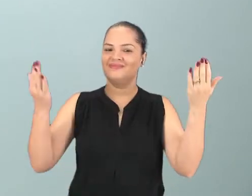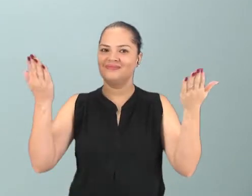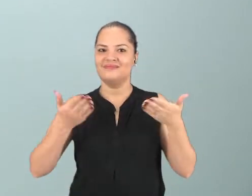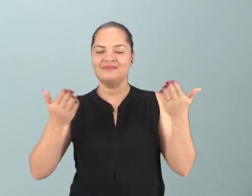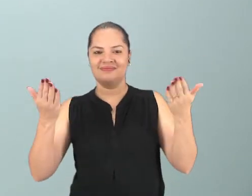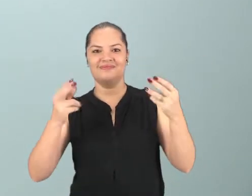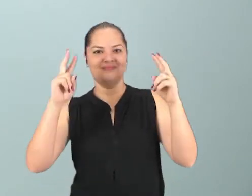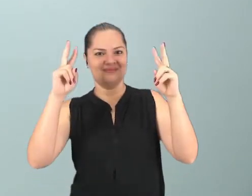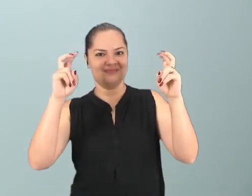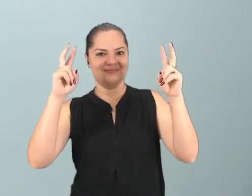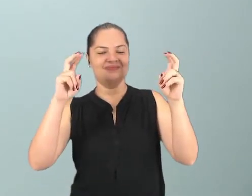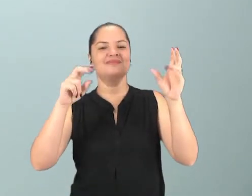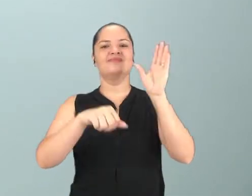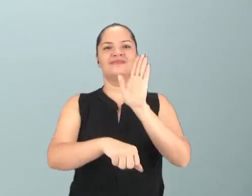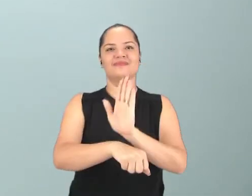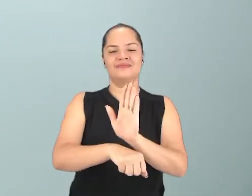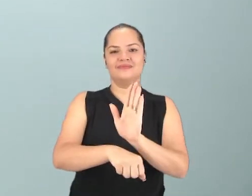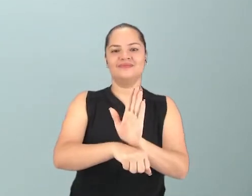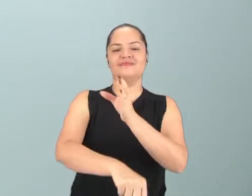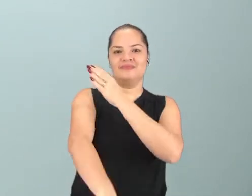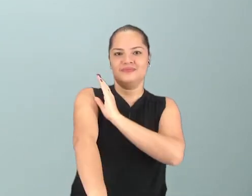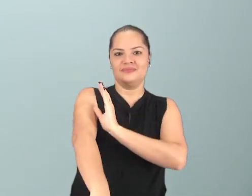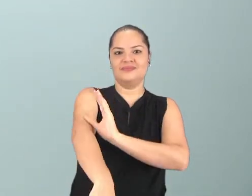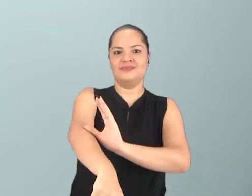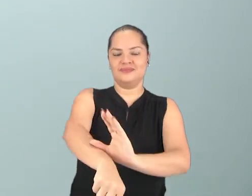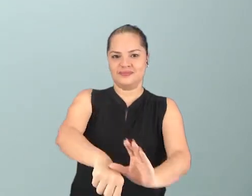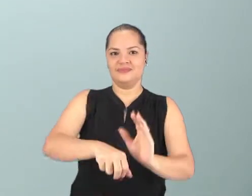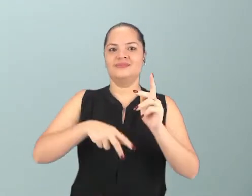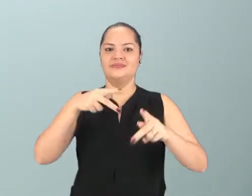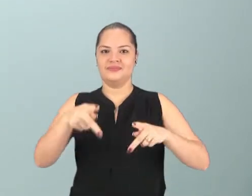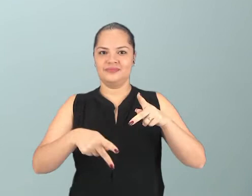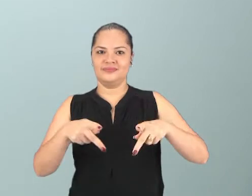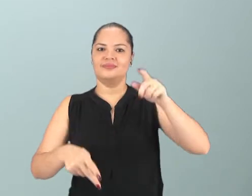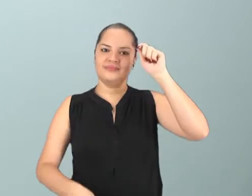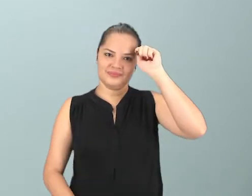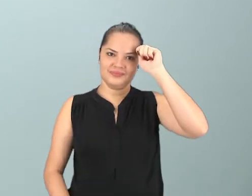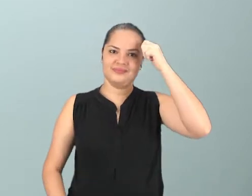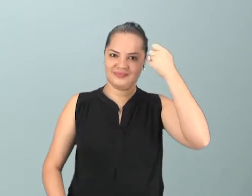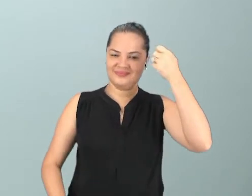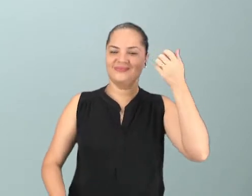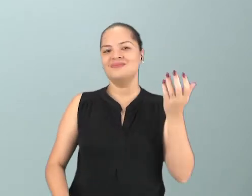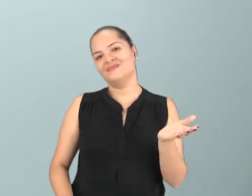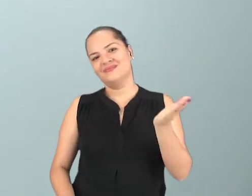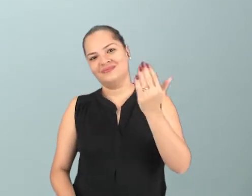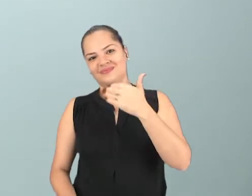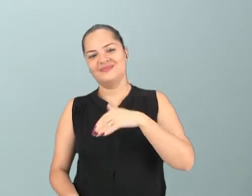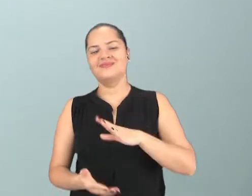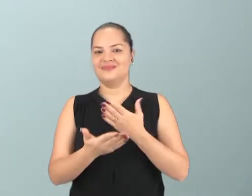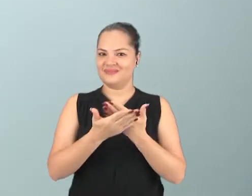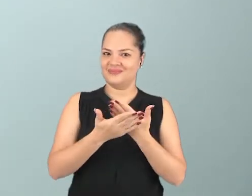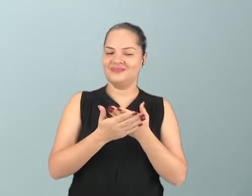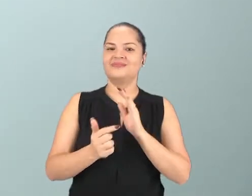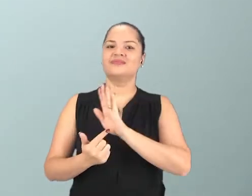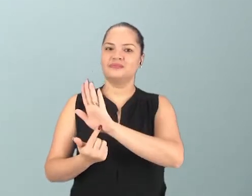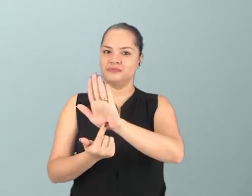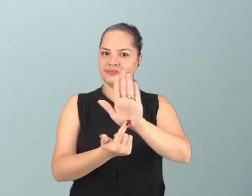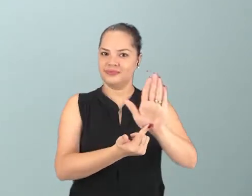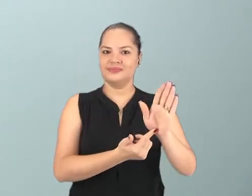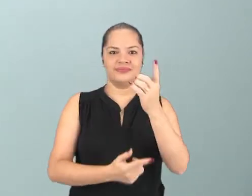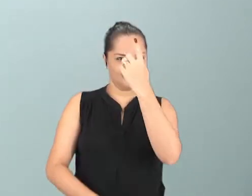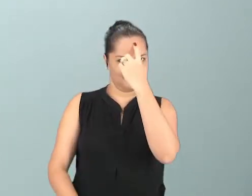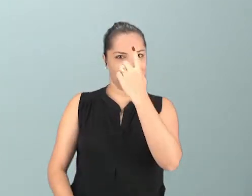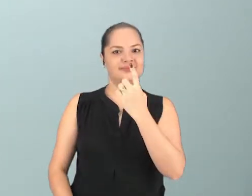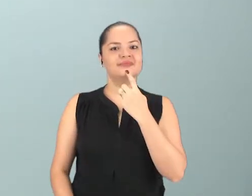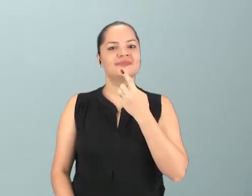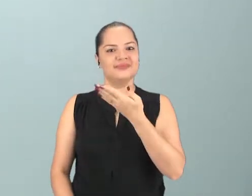falar sobre a contribuição da cultura afrodescendente. Vamos lá, agora eu vou apresentar algumas imagens para